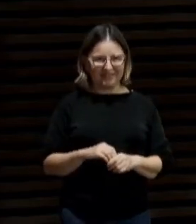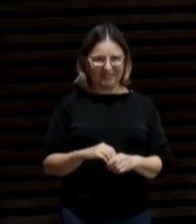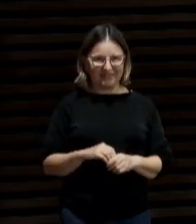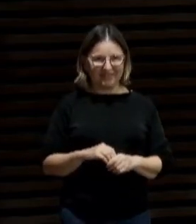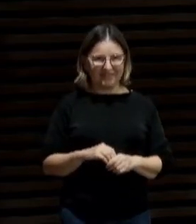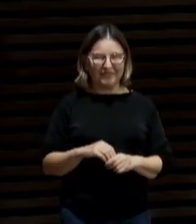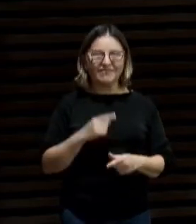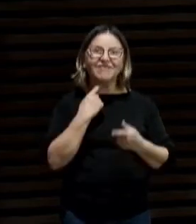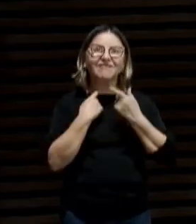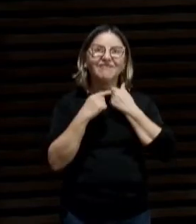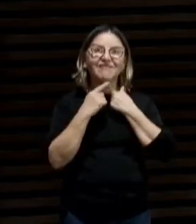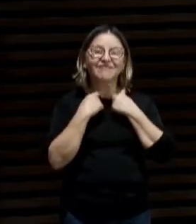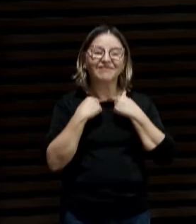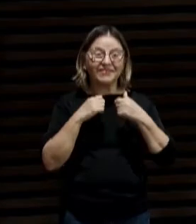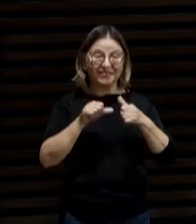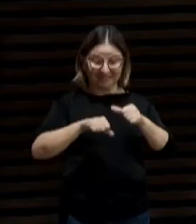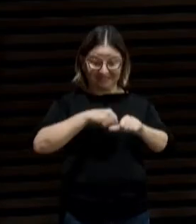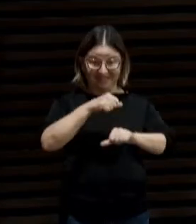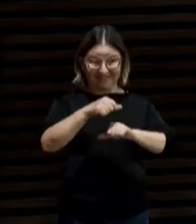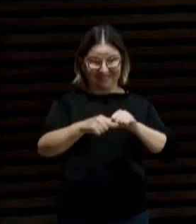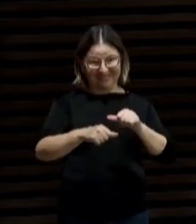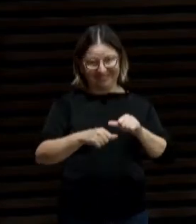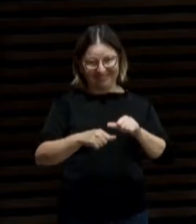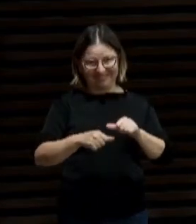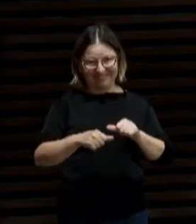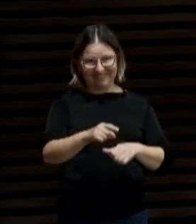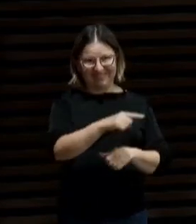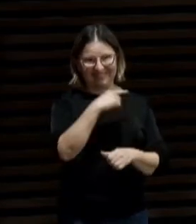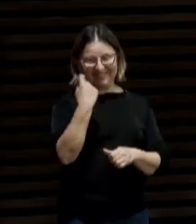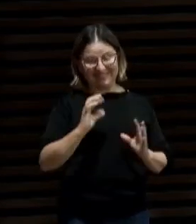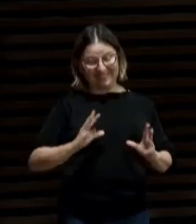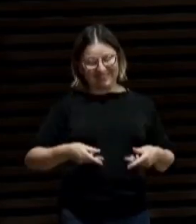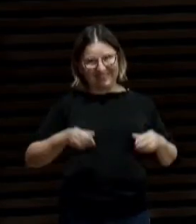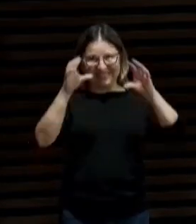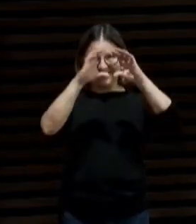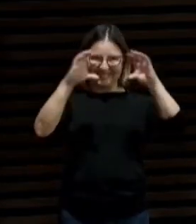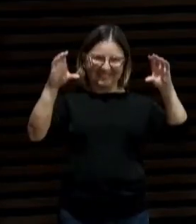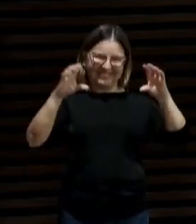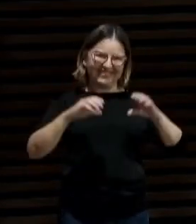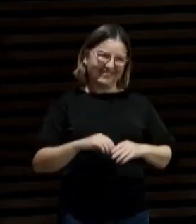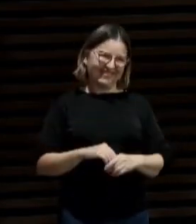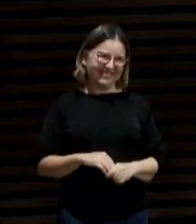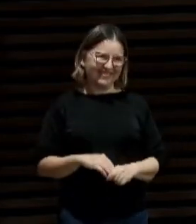aspirando por sermos revestidos da nossa habitação celestial.